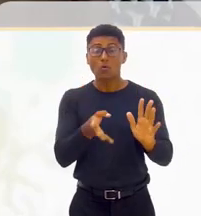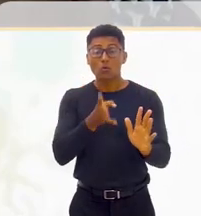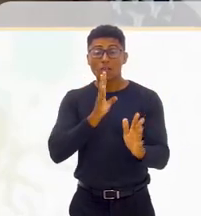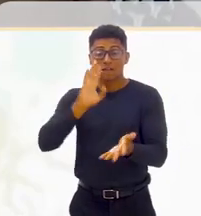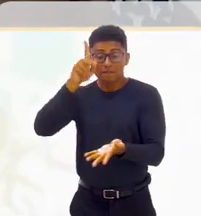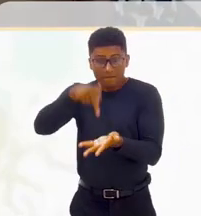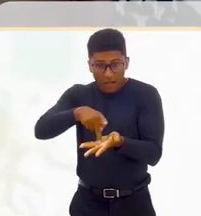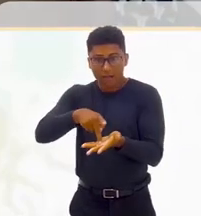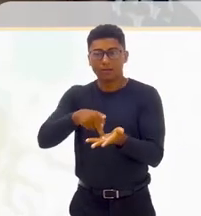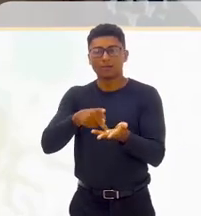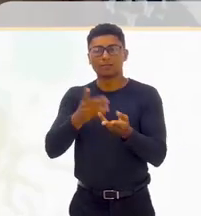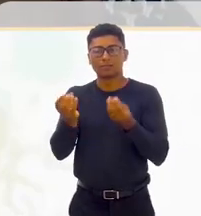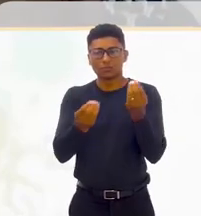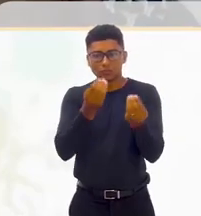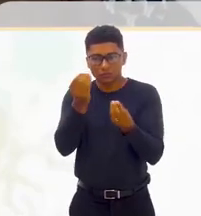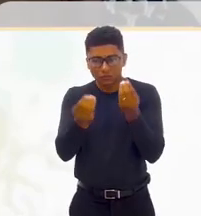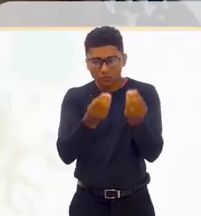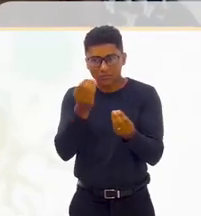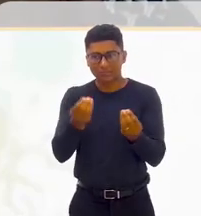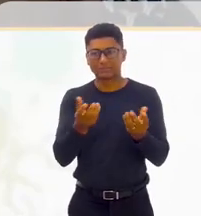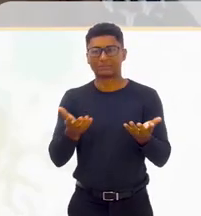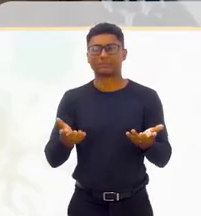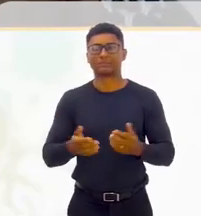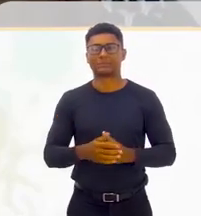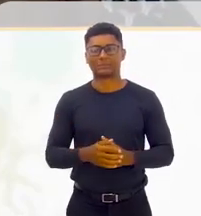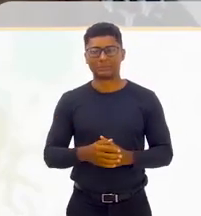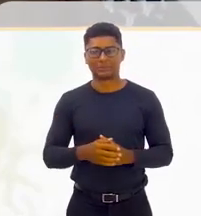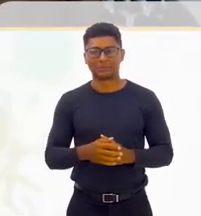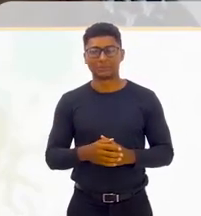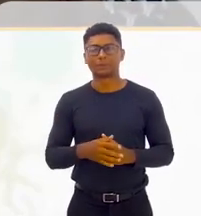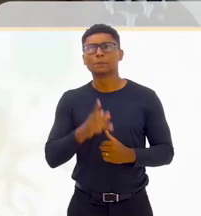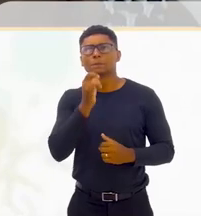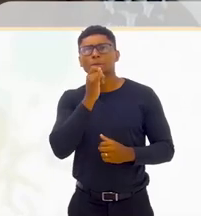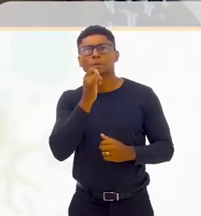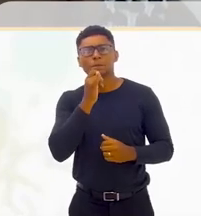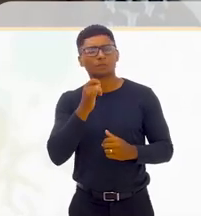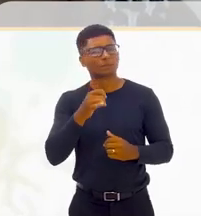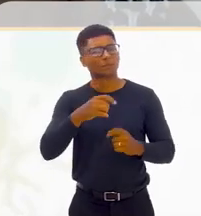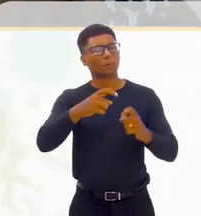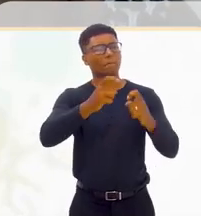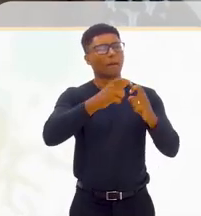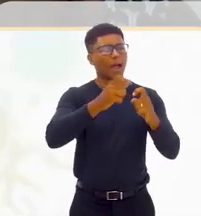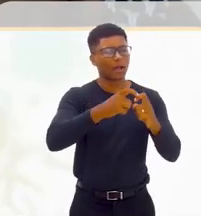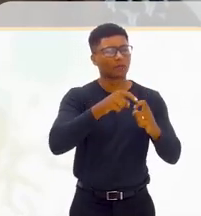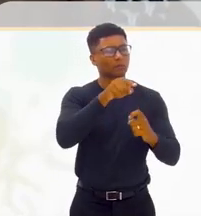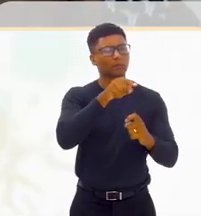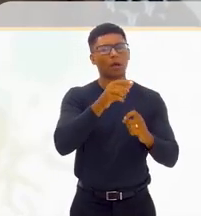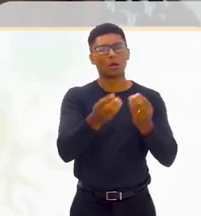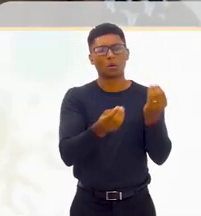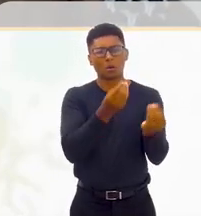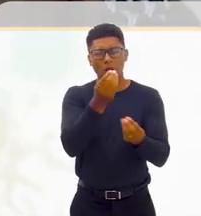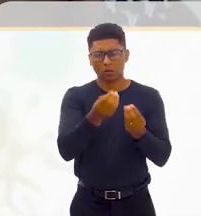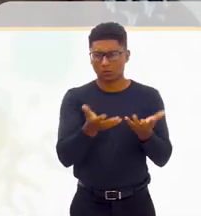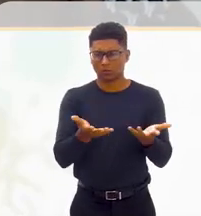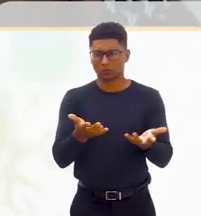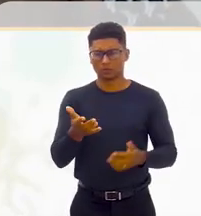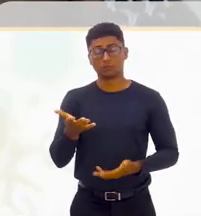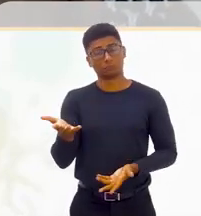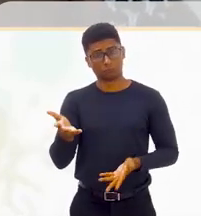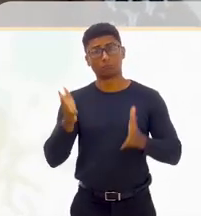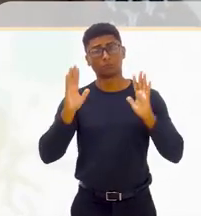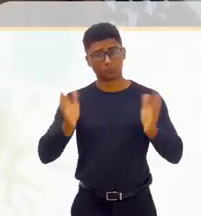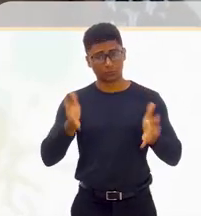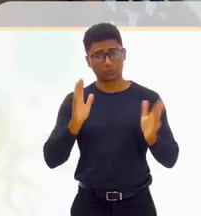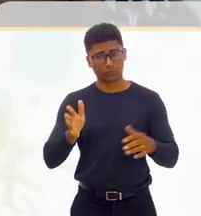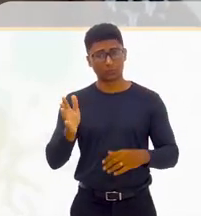conhecer isso. É. Como é que é feito isso? Isso é feito Exatamente. em termos médicos e já teve